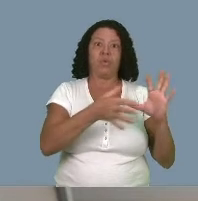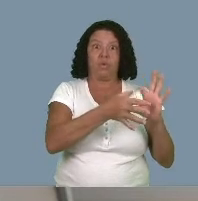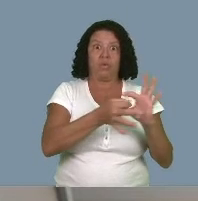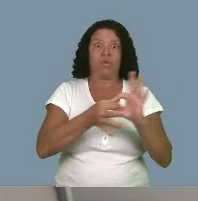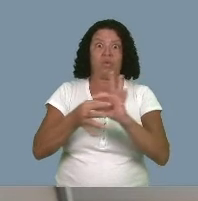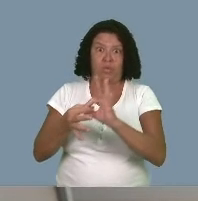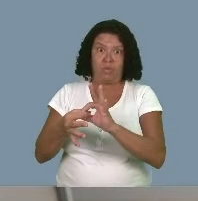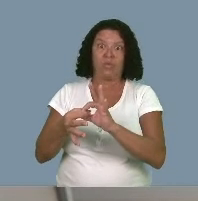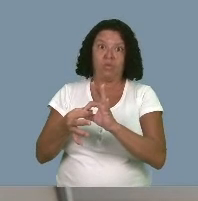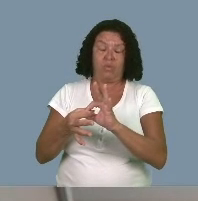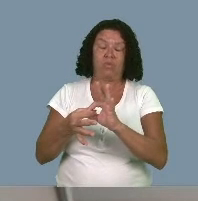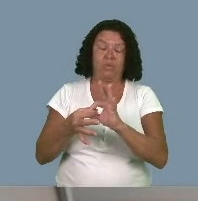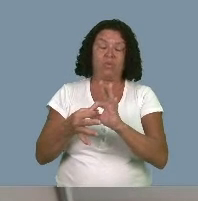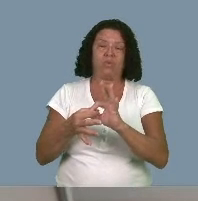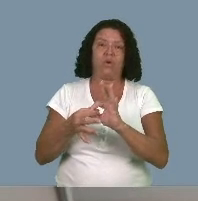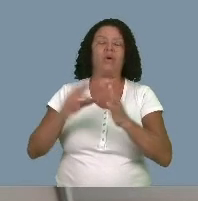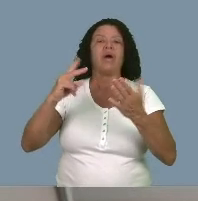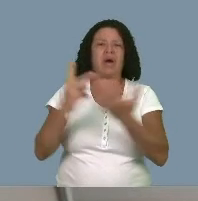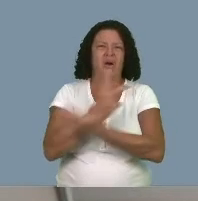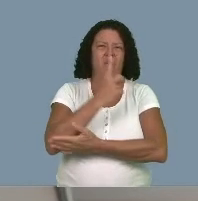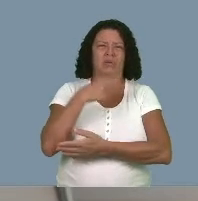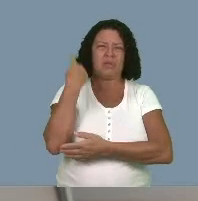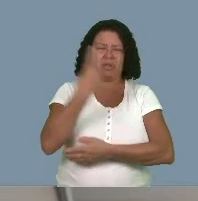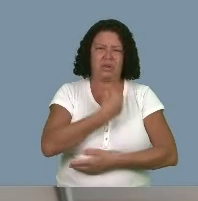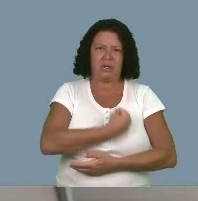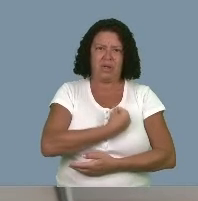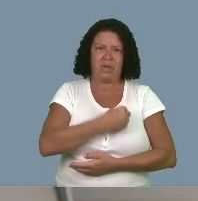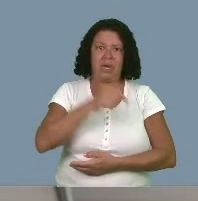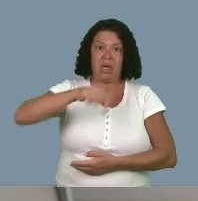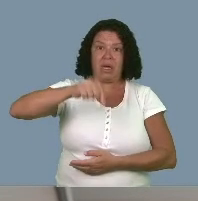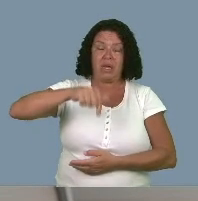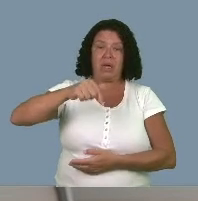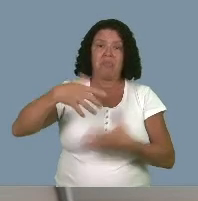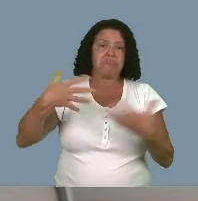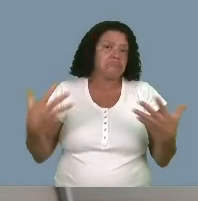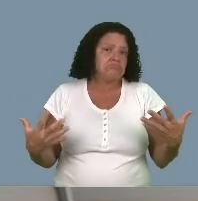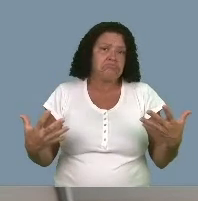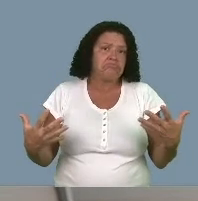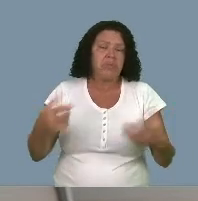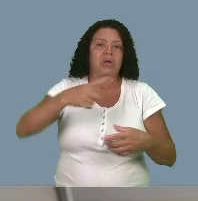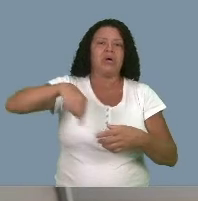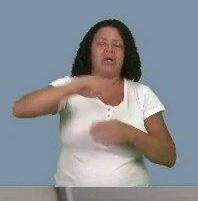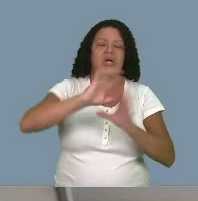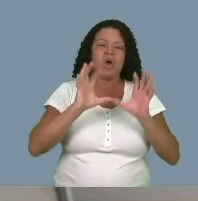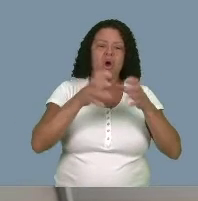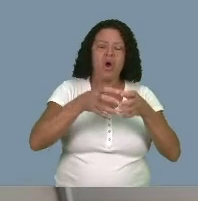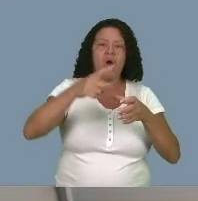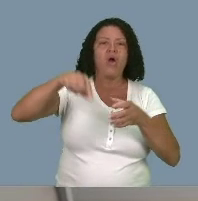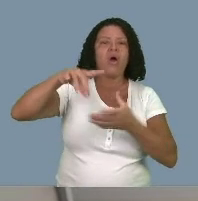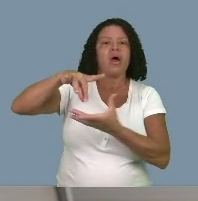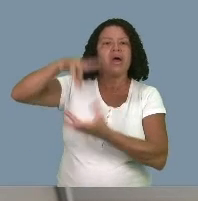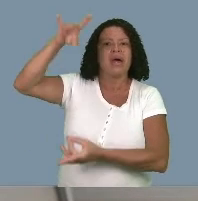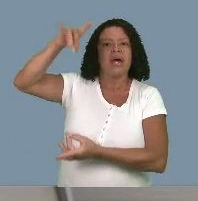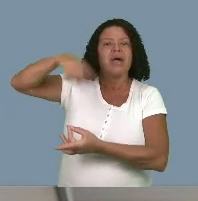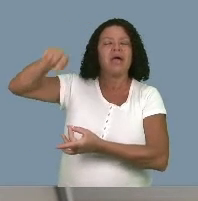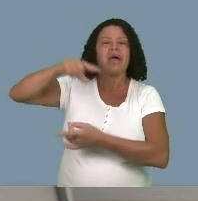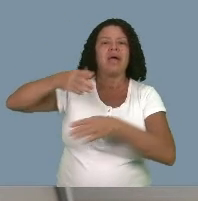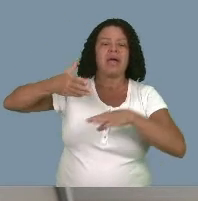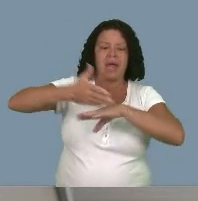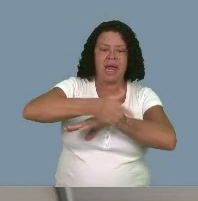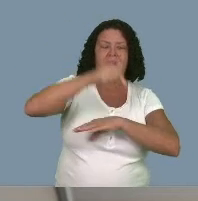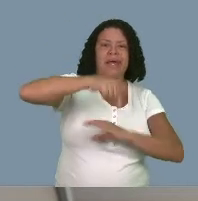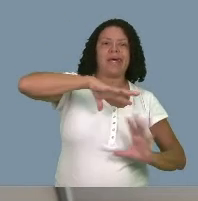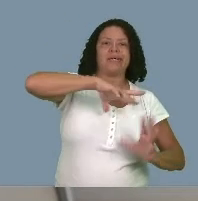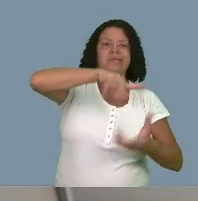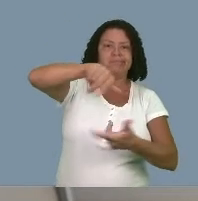retrato da nossa situação. Qual é o retrato coletivo dos seres que habitam o